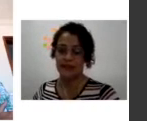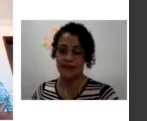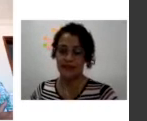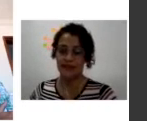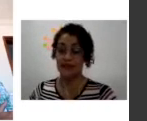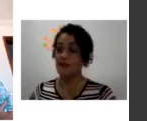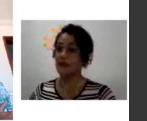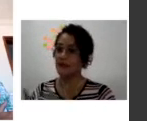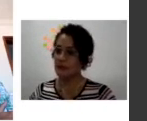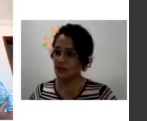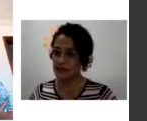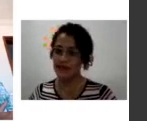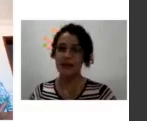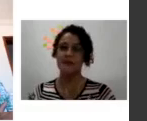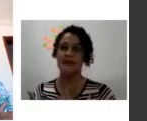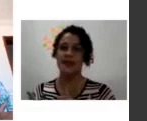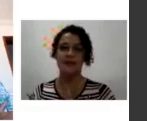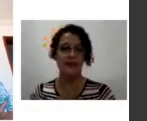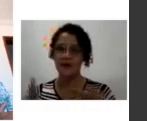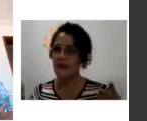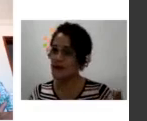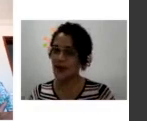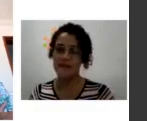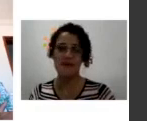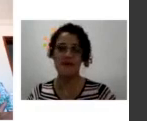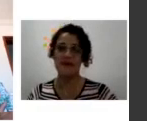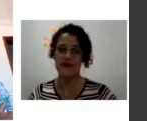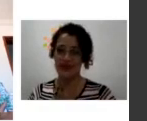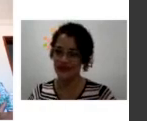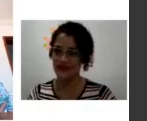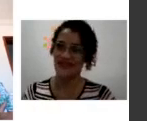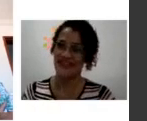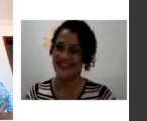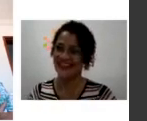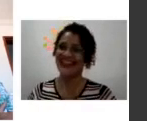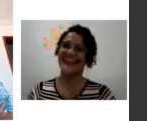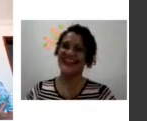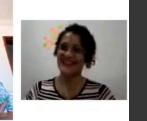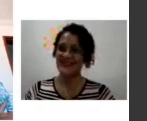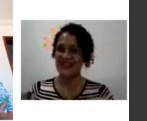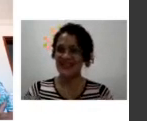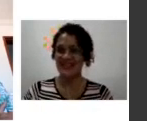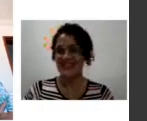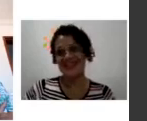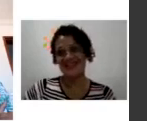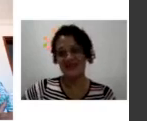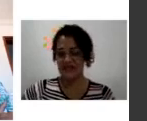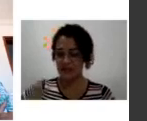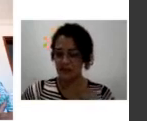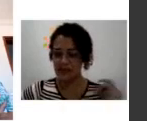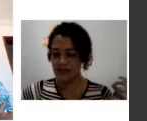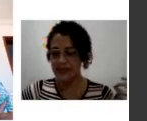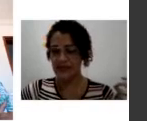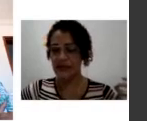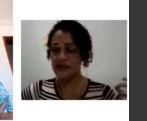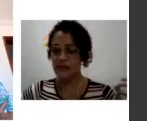e nisso tudo ele também sempre, né, não dá colher de chá, professor Manuel, já olha duro mesmo. Pediu para que a gente fizesse